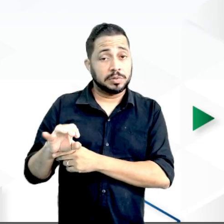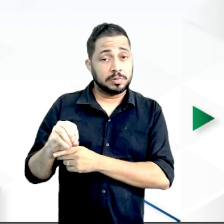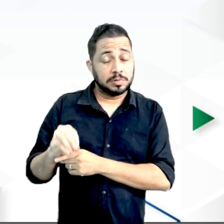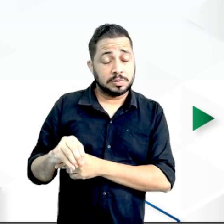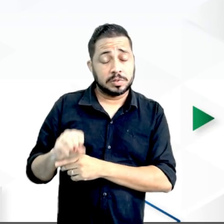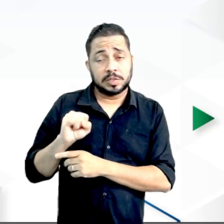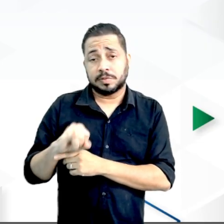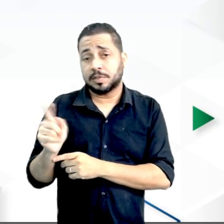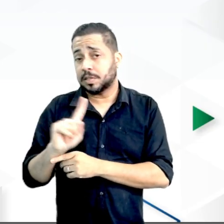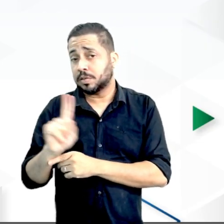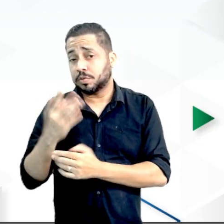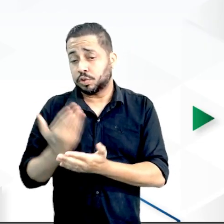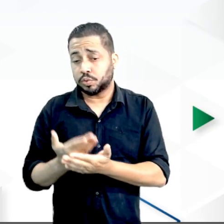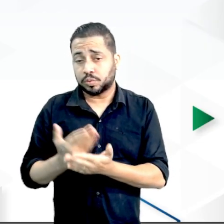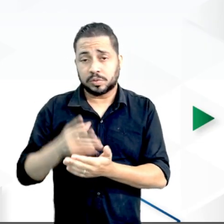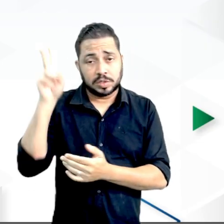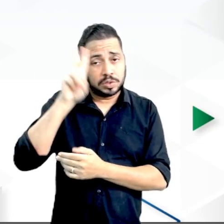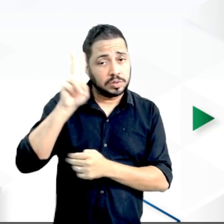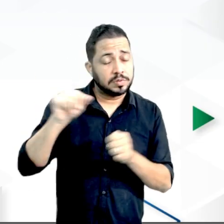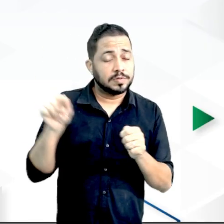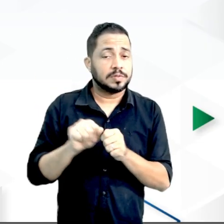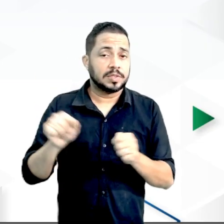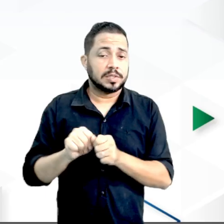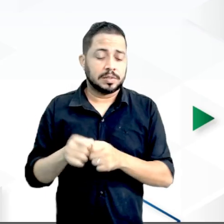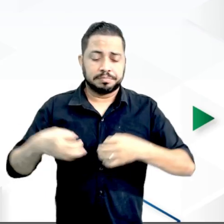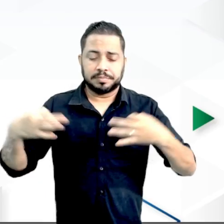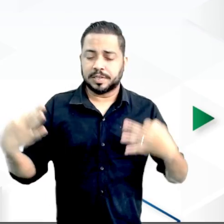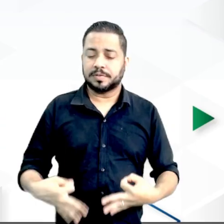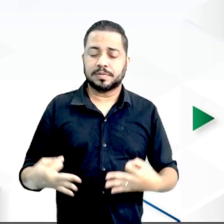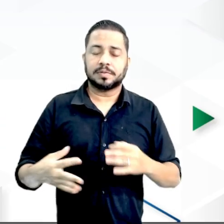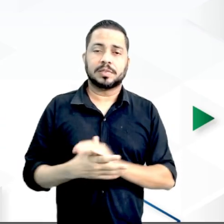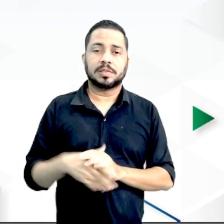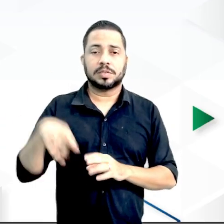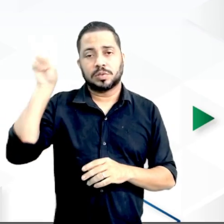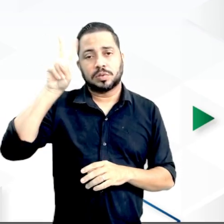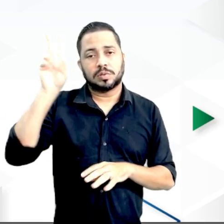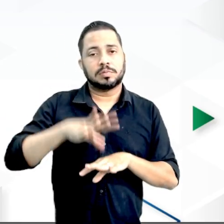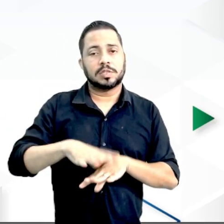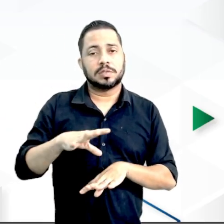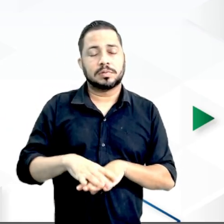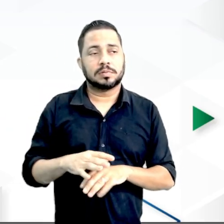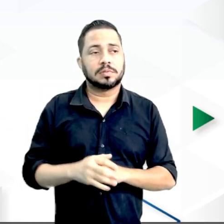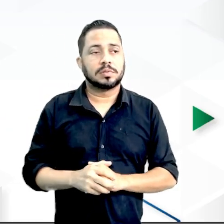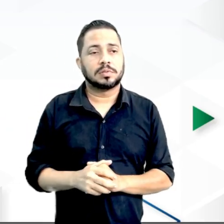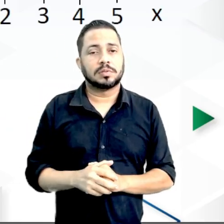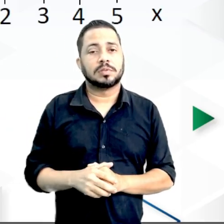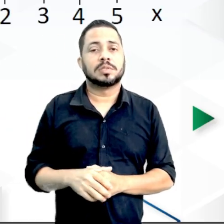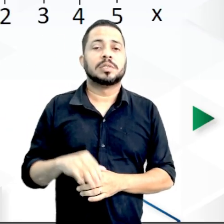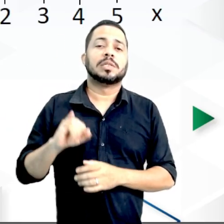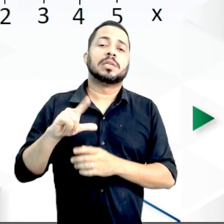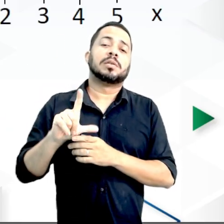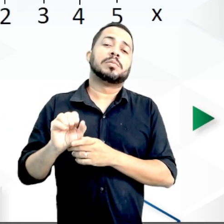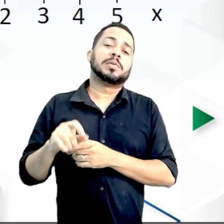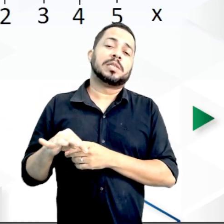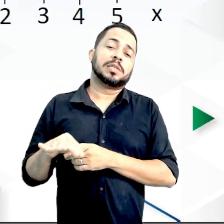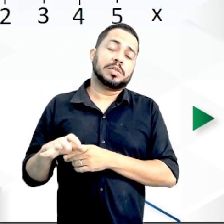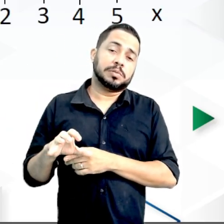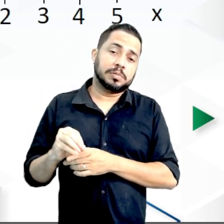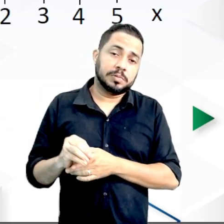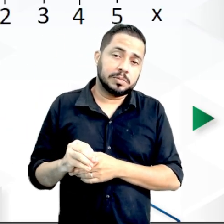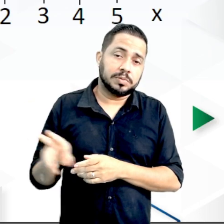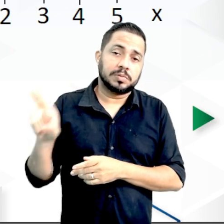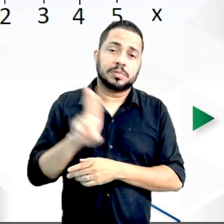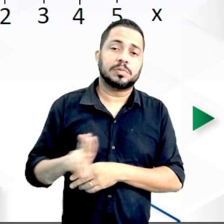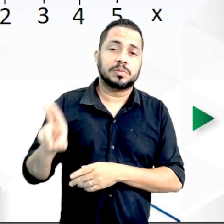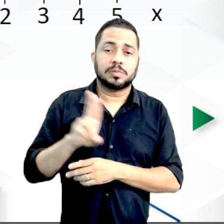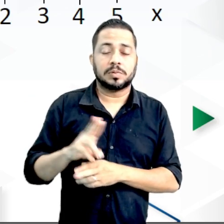não estuda história, vai agora fazer o encaixe perfeito aí da história da matemática com o momento histórico, o iluminismo, tá? E aí a gente utilizou